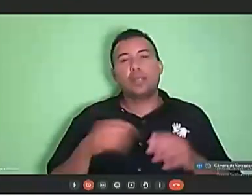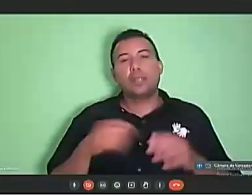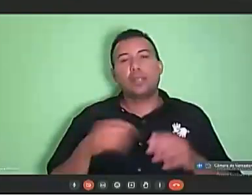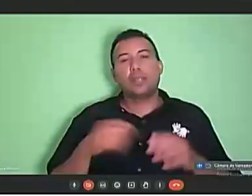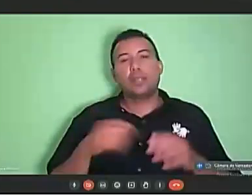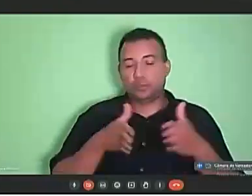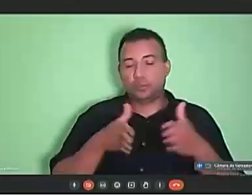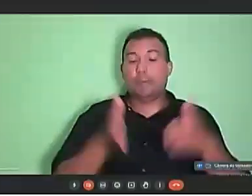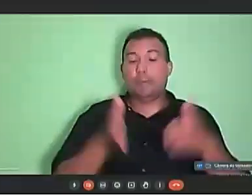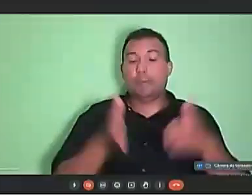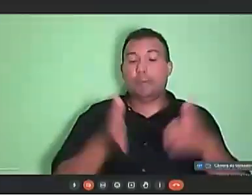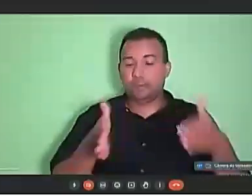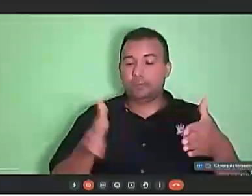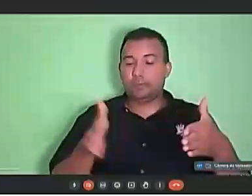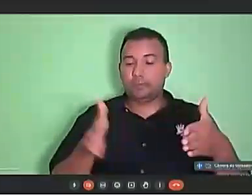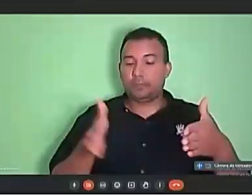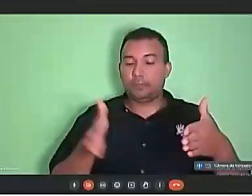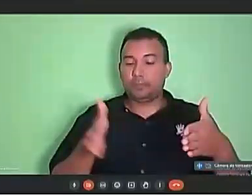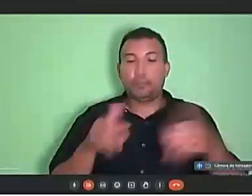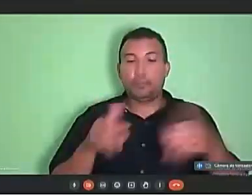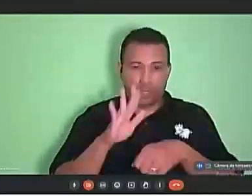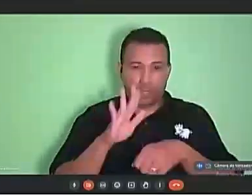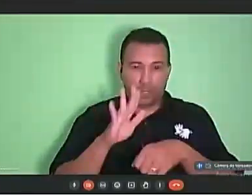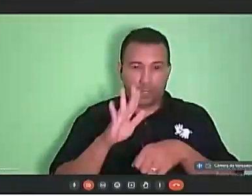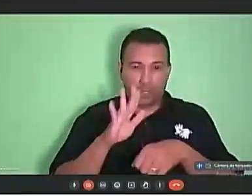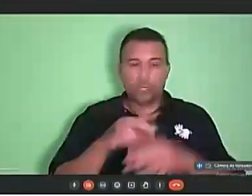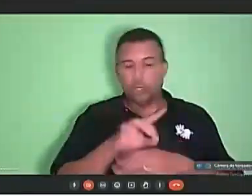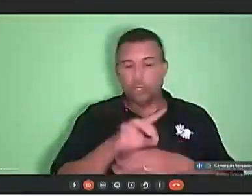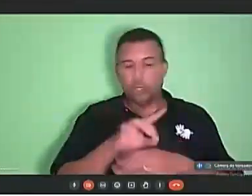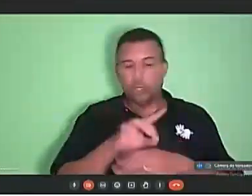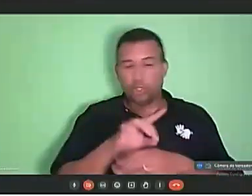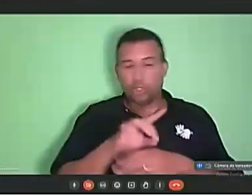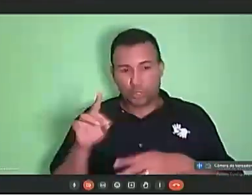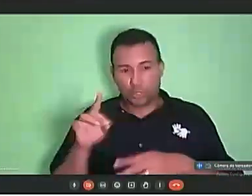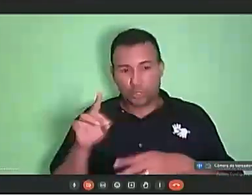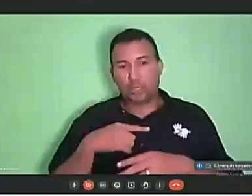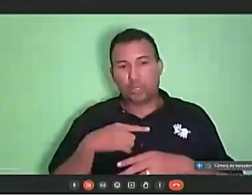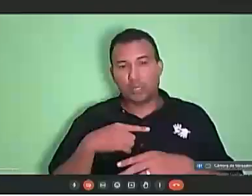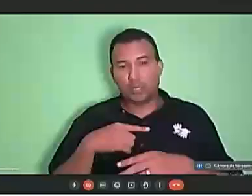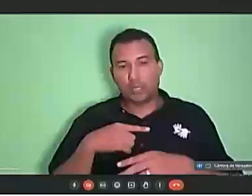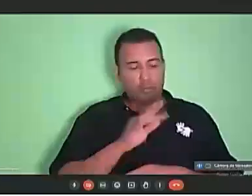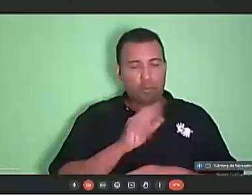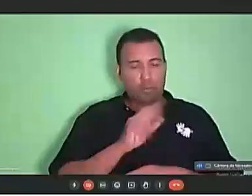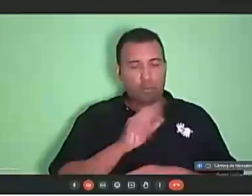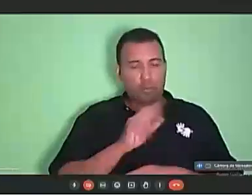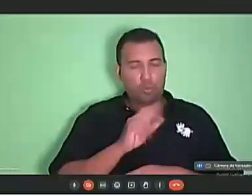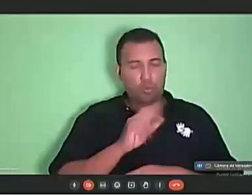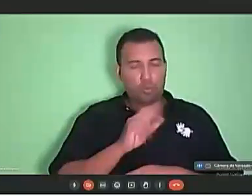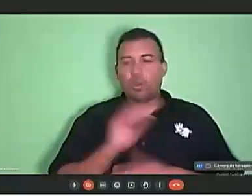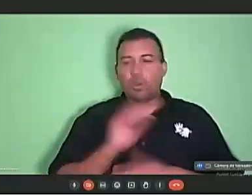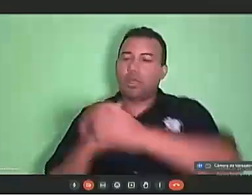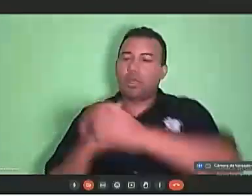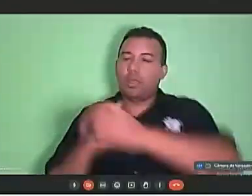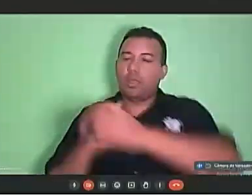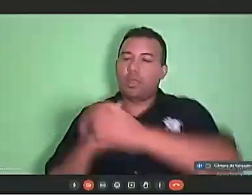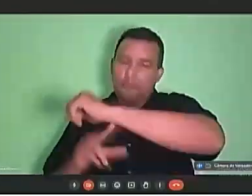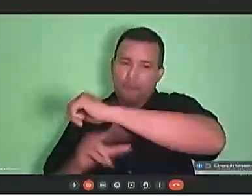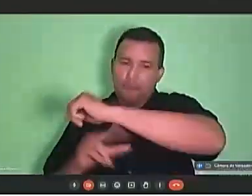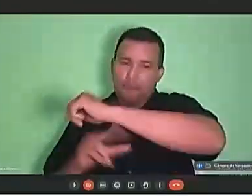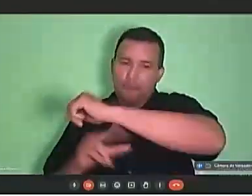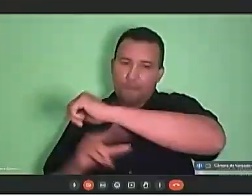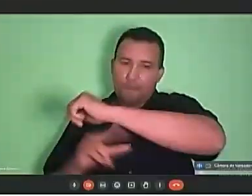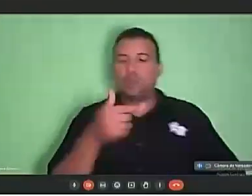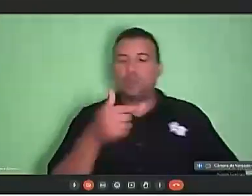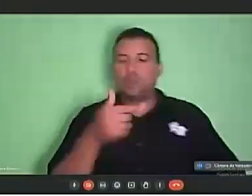aqui nessa figura da direita, desde a corredeira de Porto Vitória até a ponte férrea. São 27 quilômetros que está sendo representado